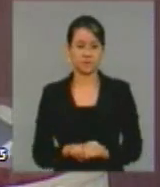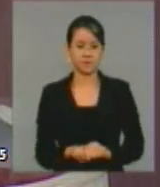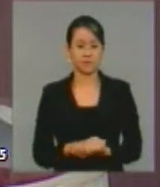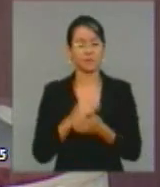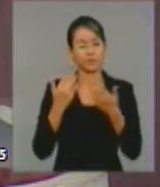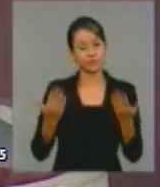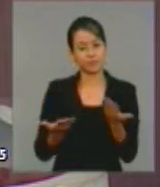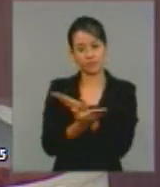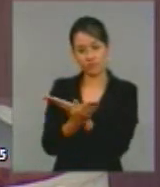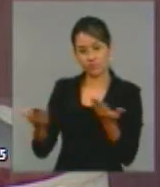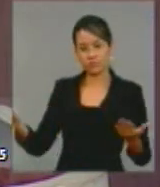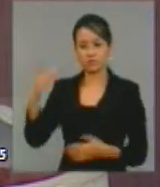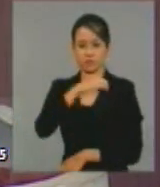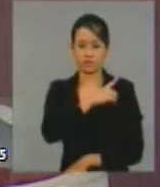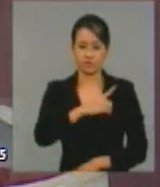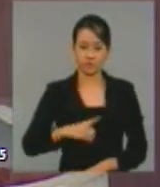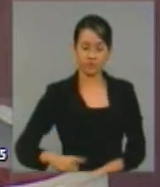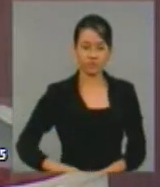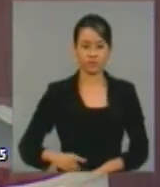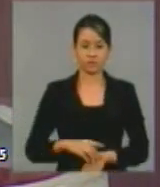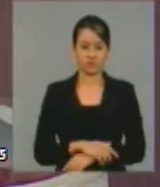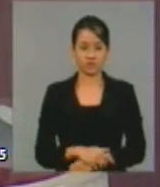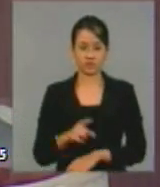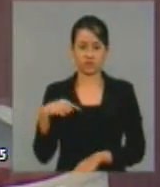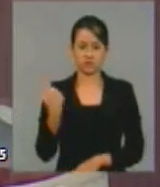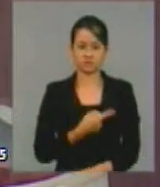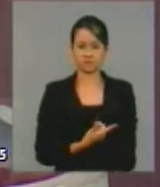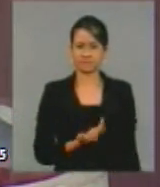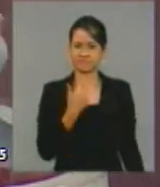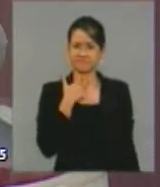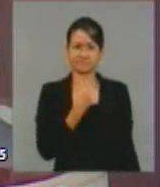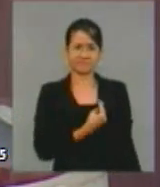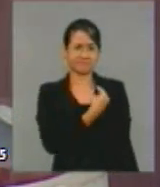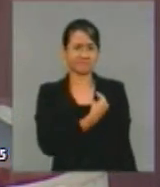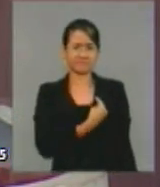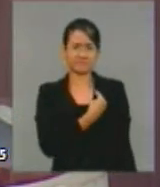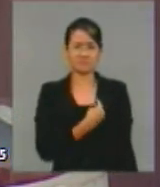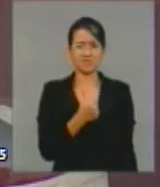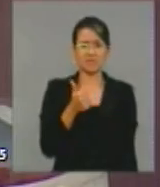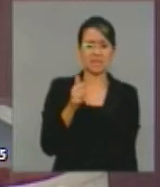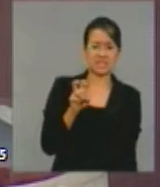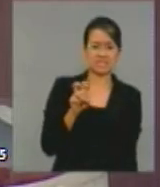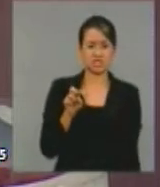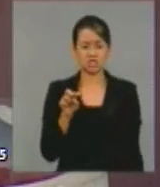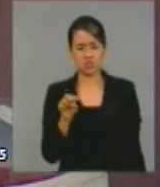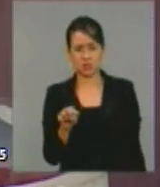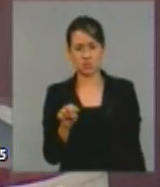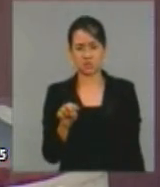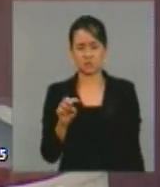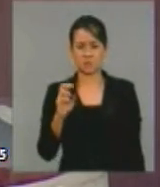senhores deputados, senhoras deputadas, a gente não pode viver o 15 2.0.